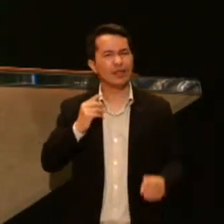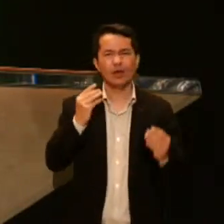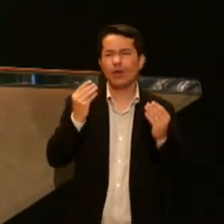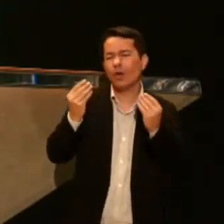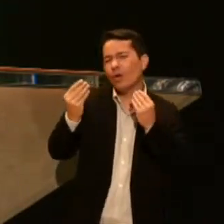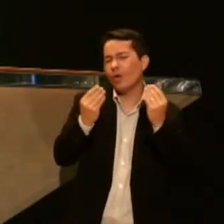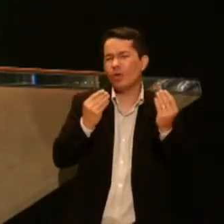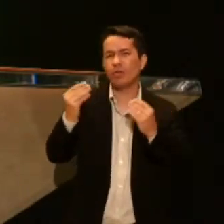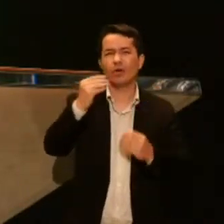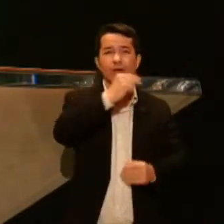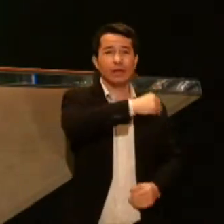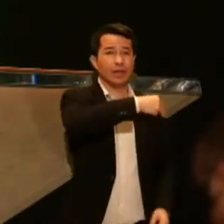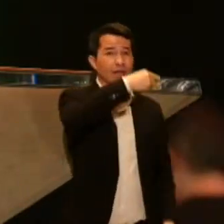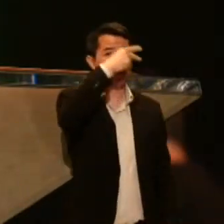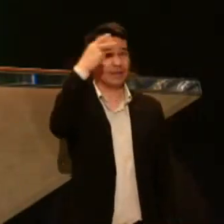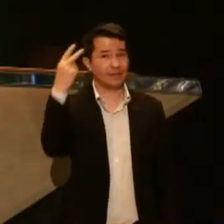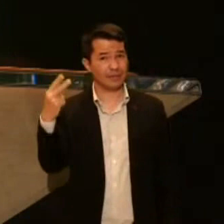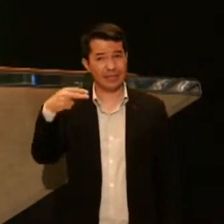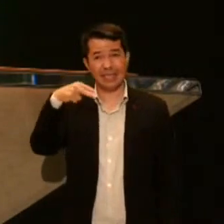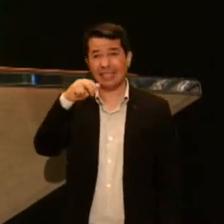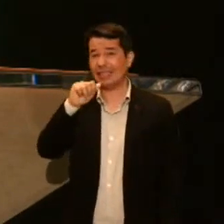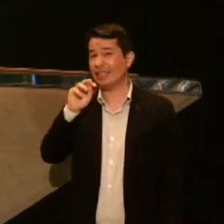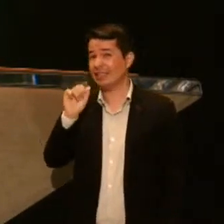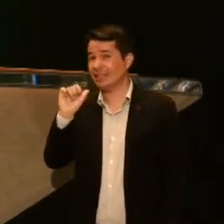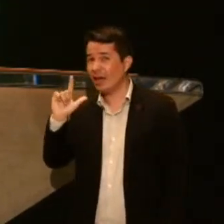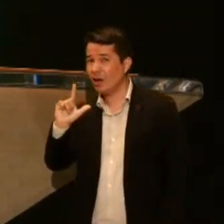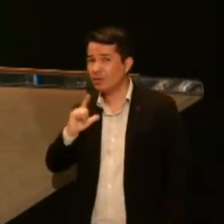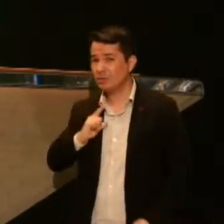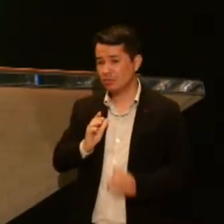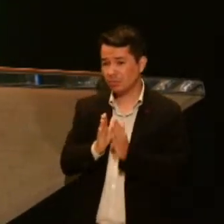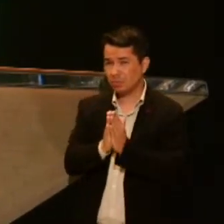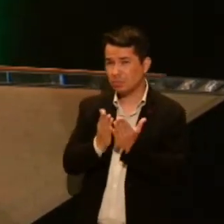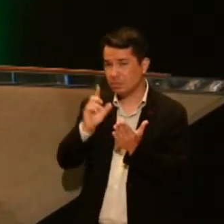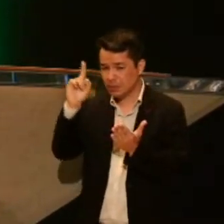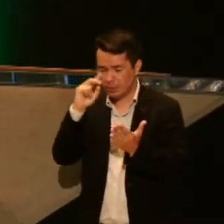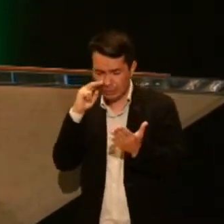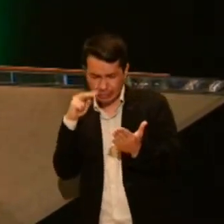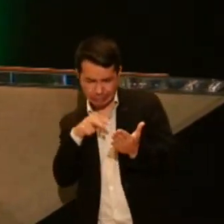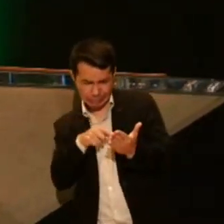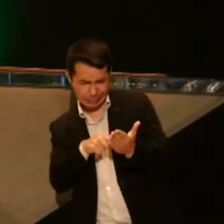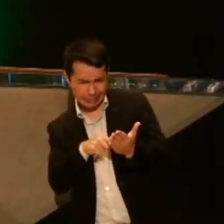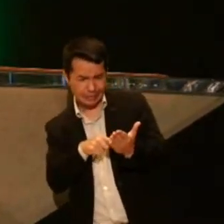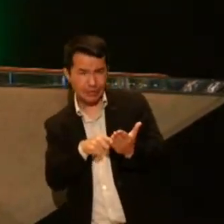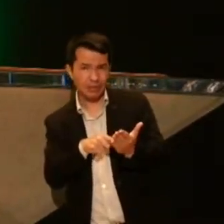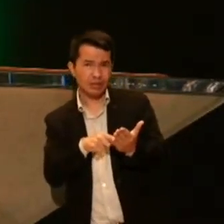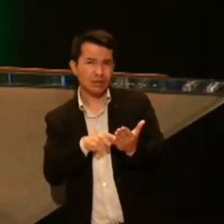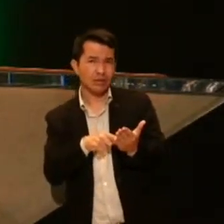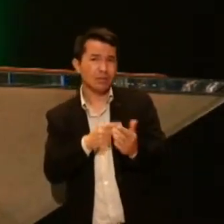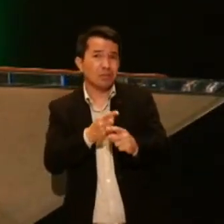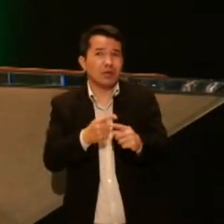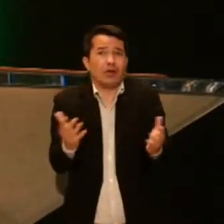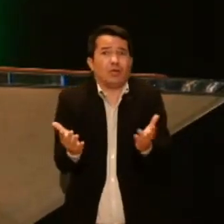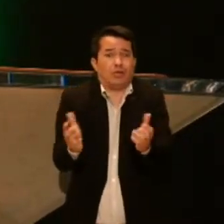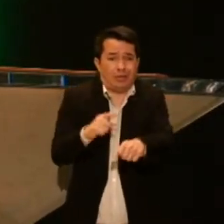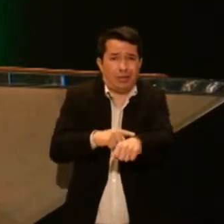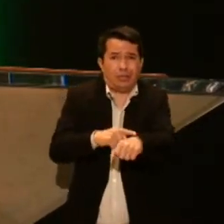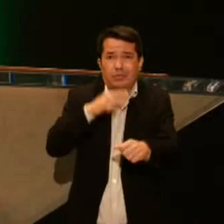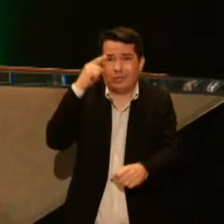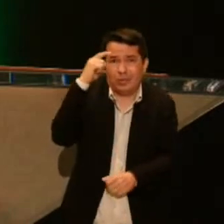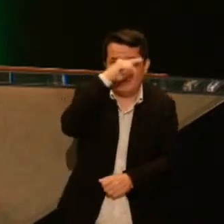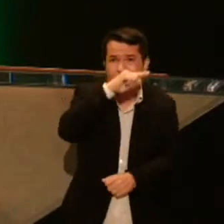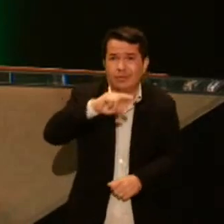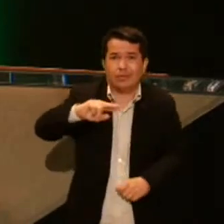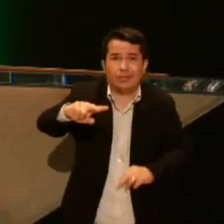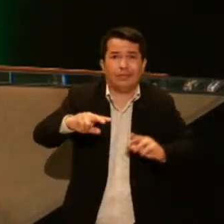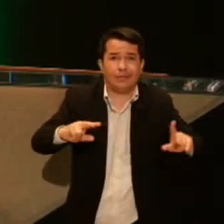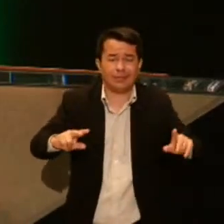o Natal na Bíblia, sobre como a gente pode enfrentar um Natal num tempo tão diferente quanto esse que a